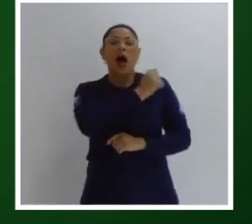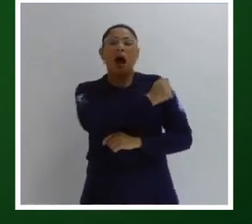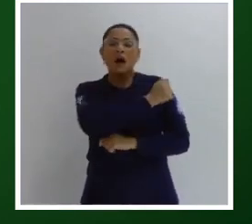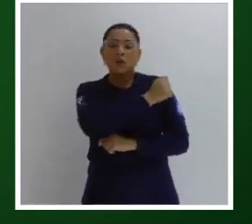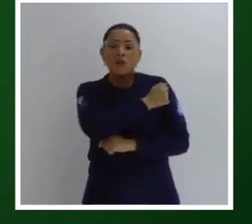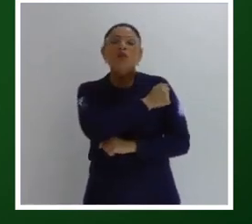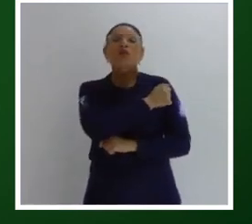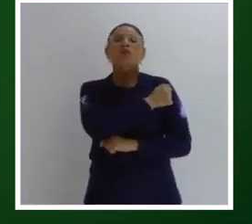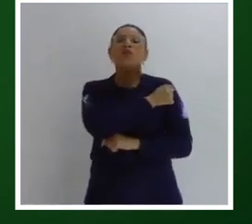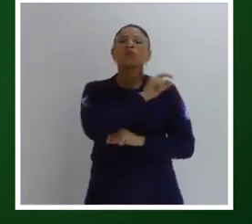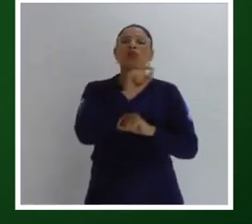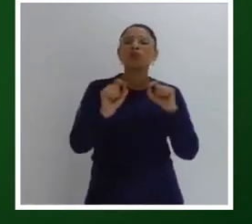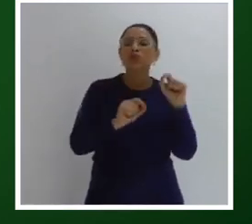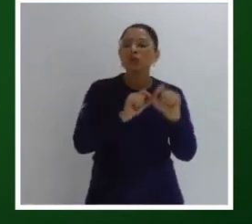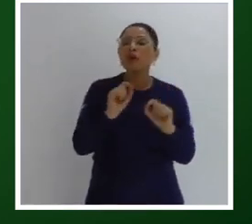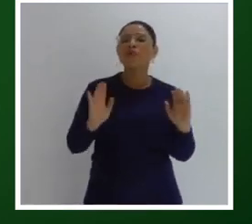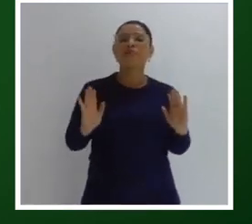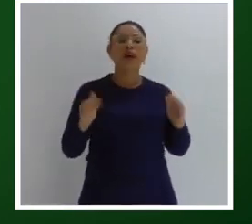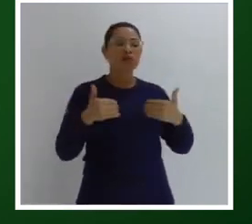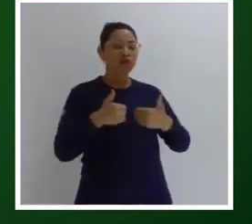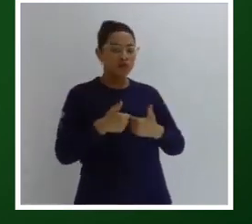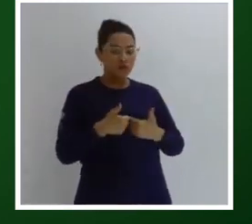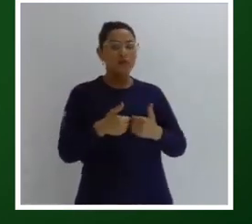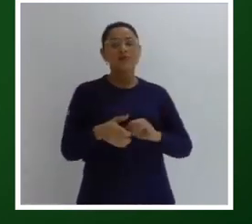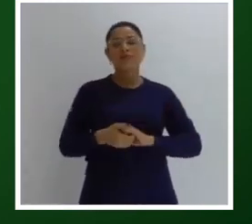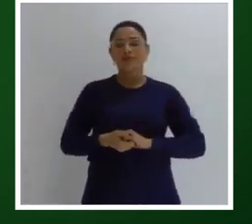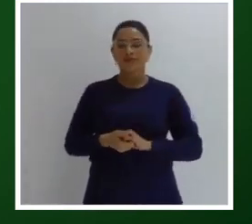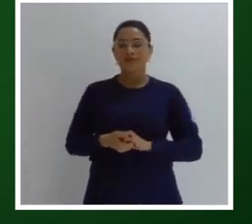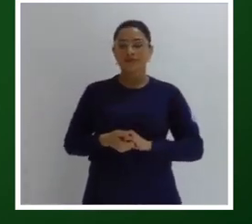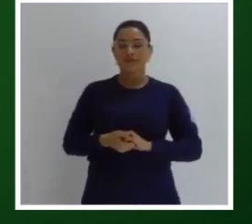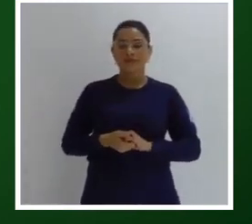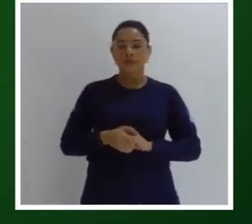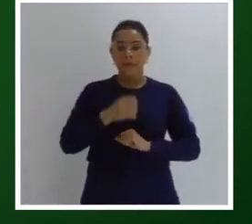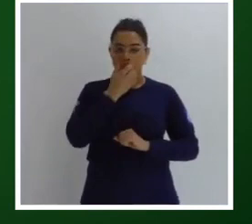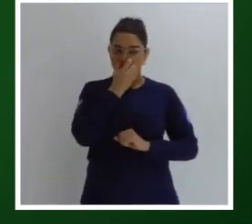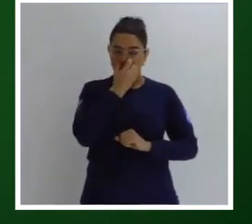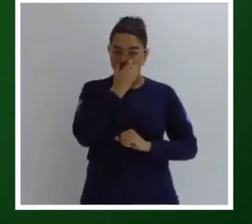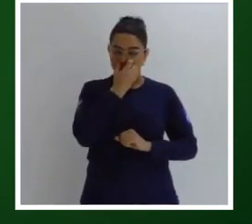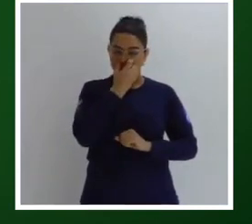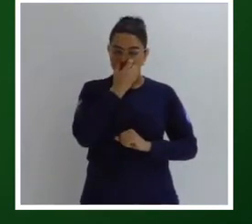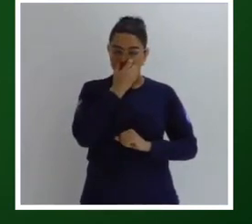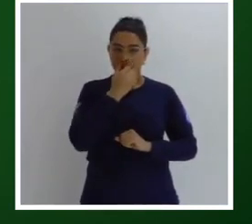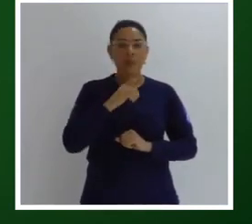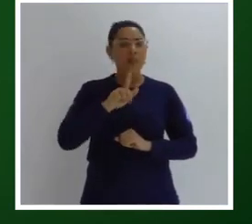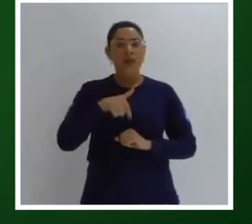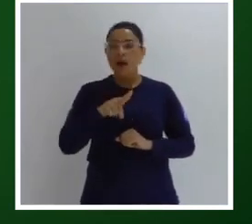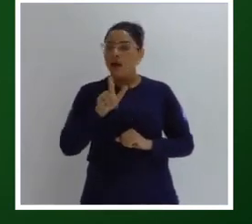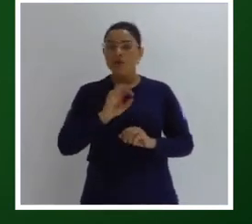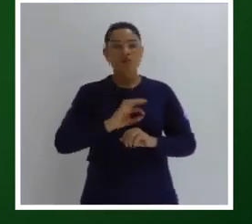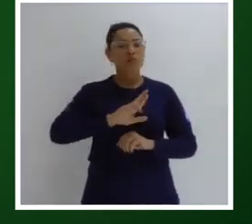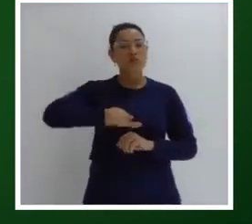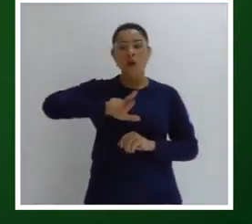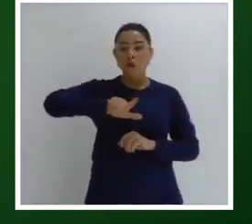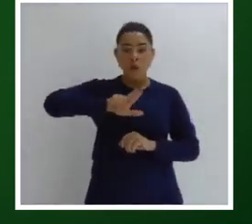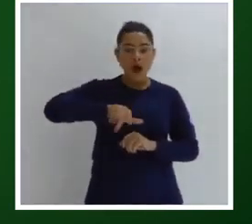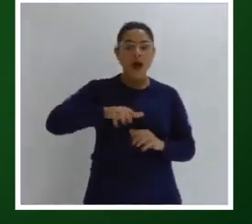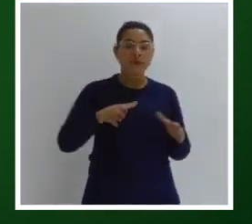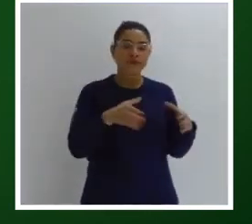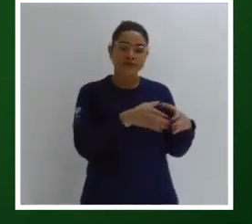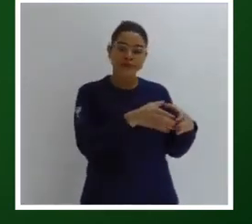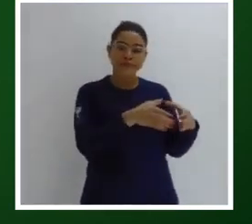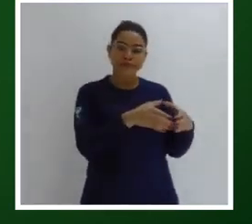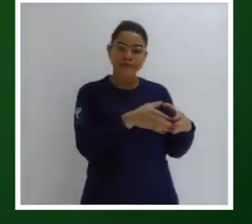transtornos de espectro autista autista não é uma segregação viu César porque